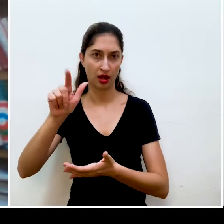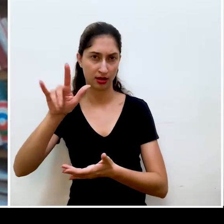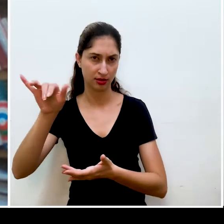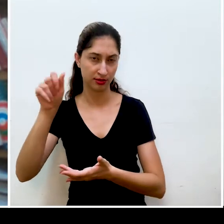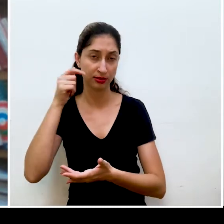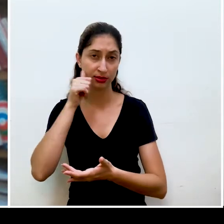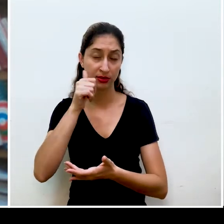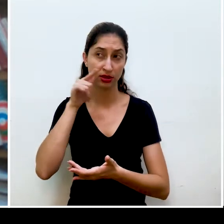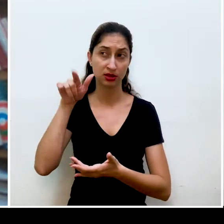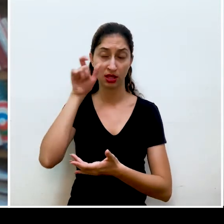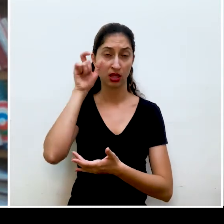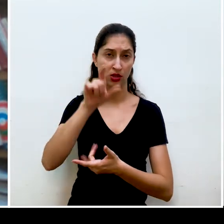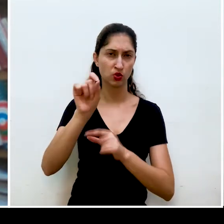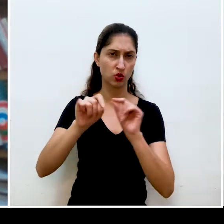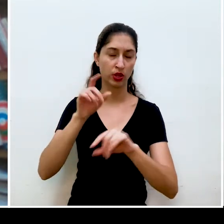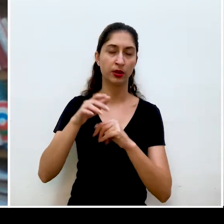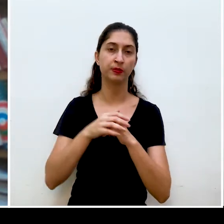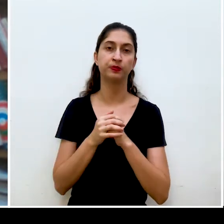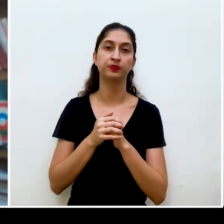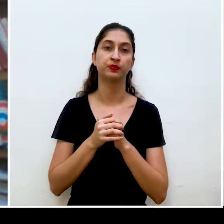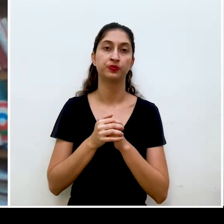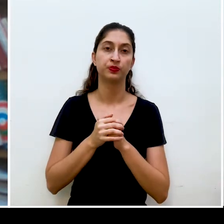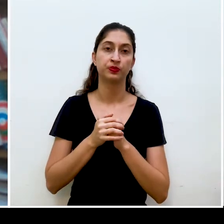interessante, mostrando que a relação entre